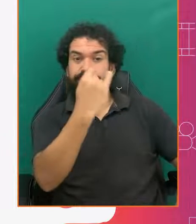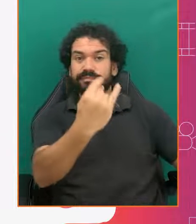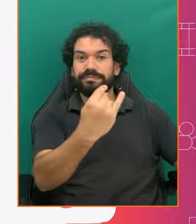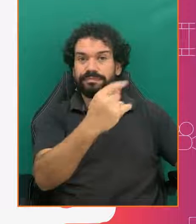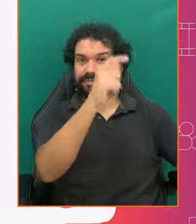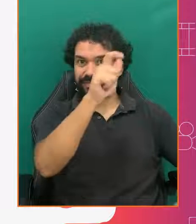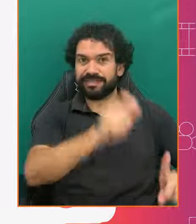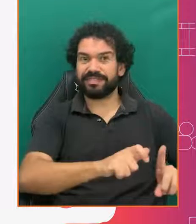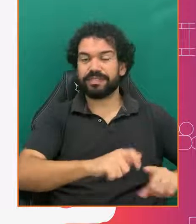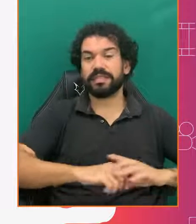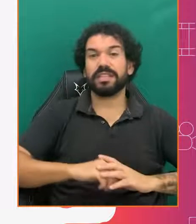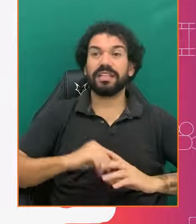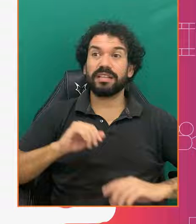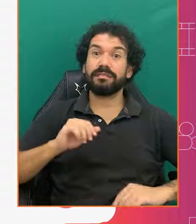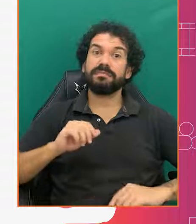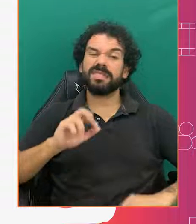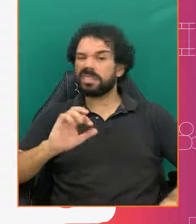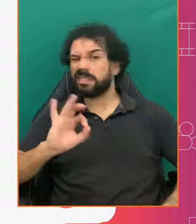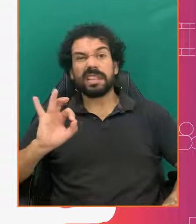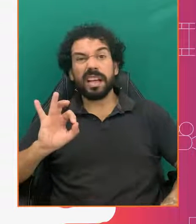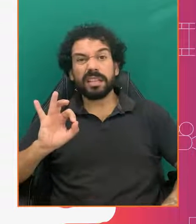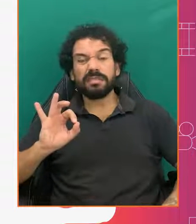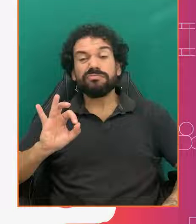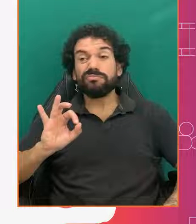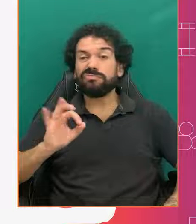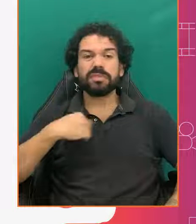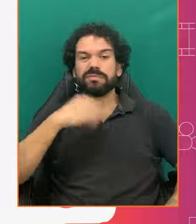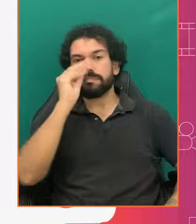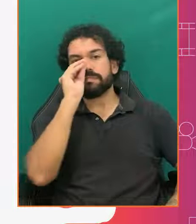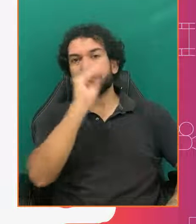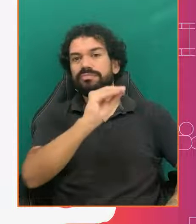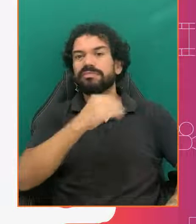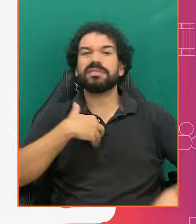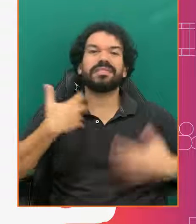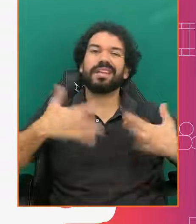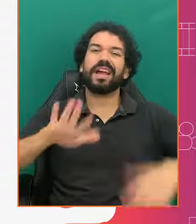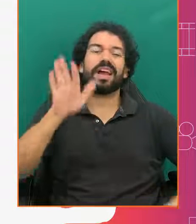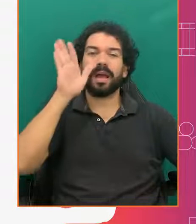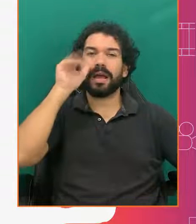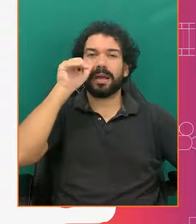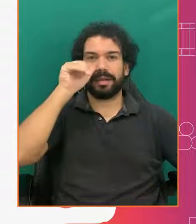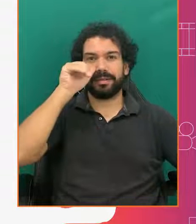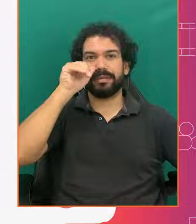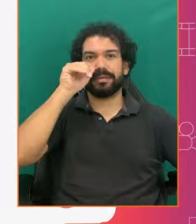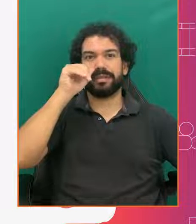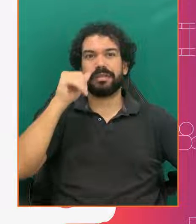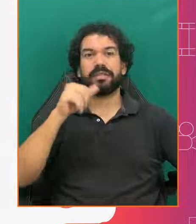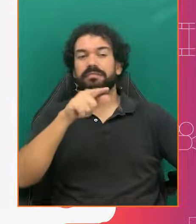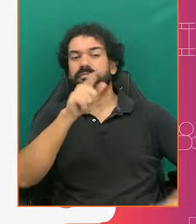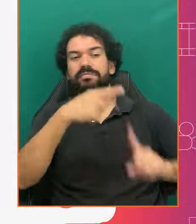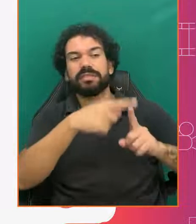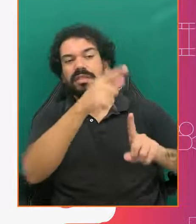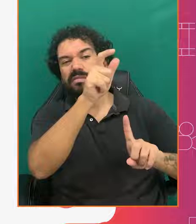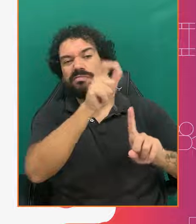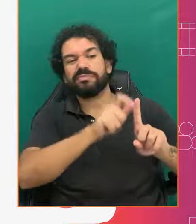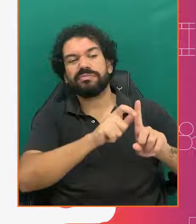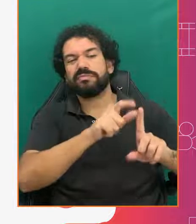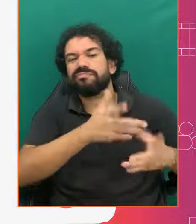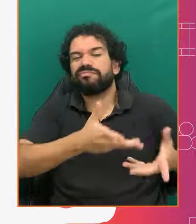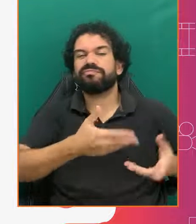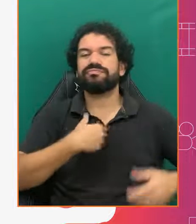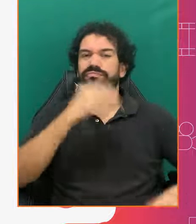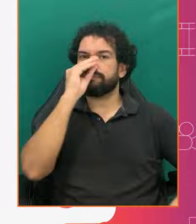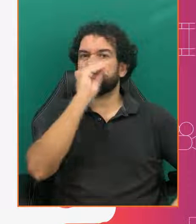atrativo. Caso contrário, ninguém vai se importar ou querer assistir o que esse personagem